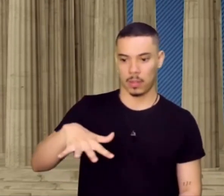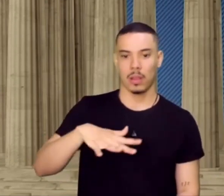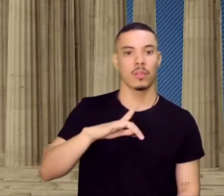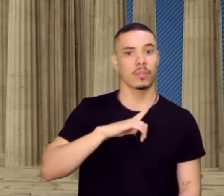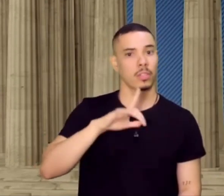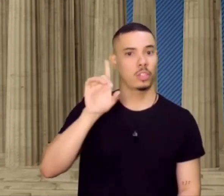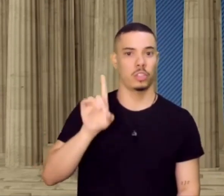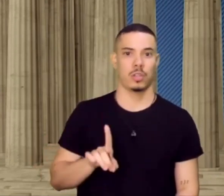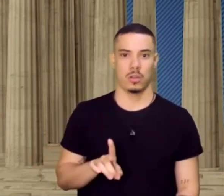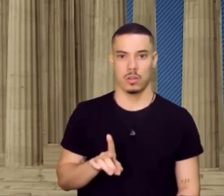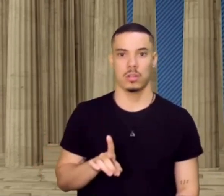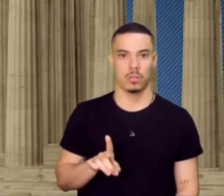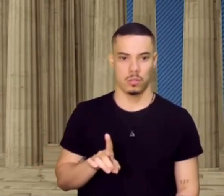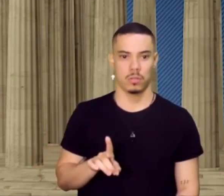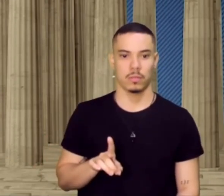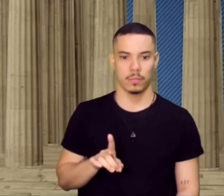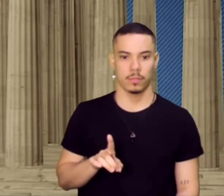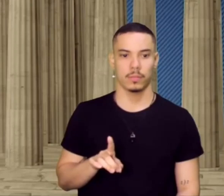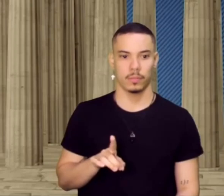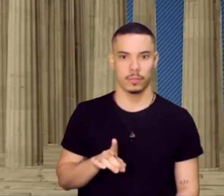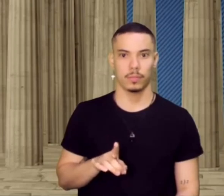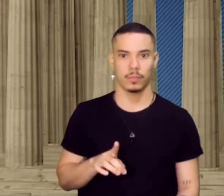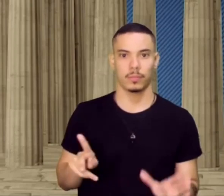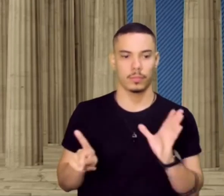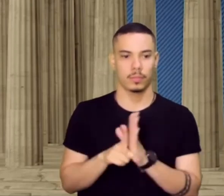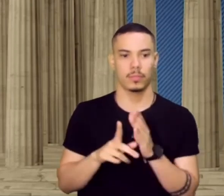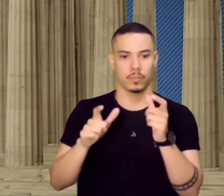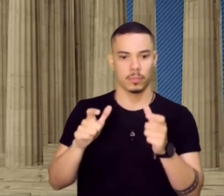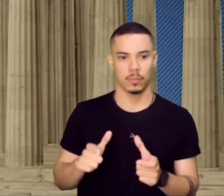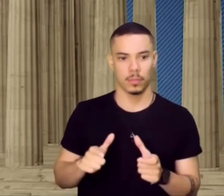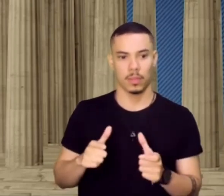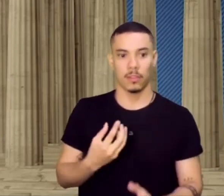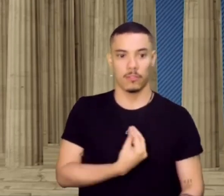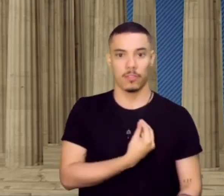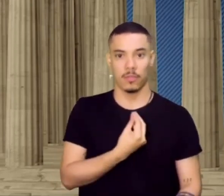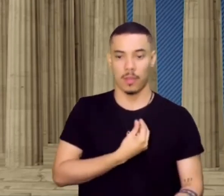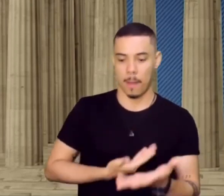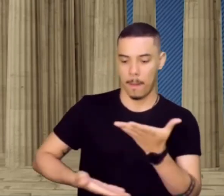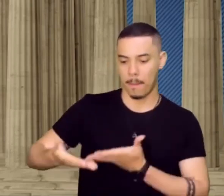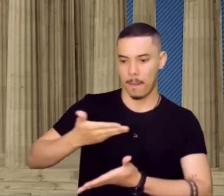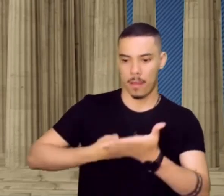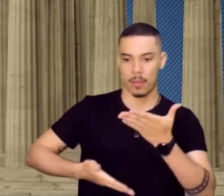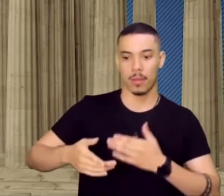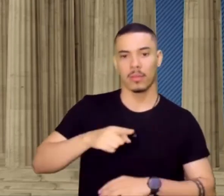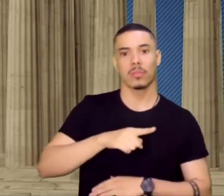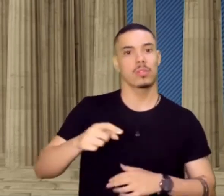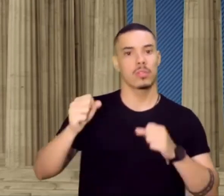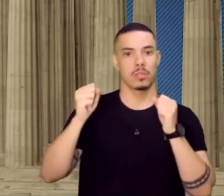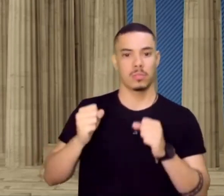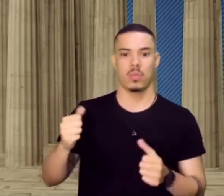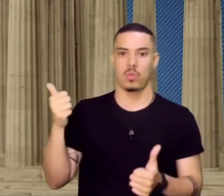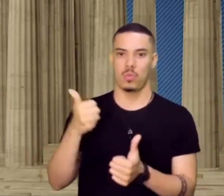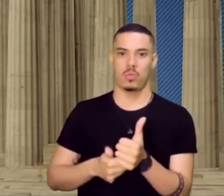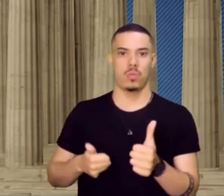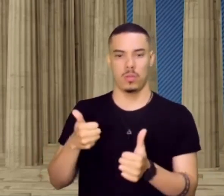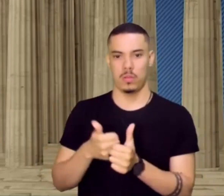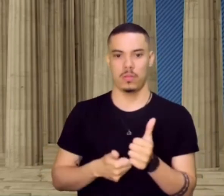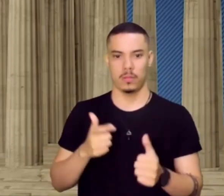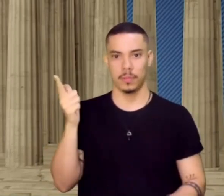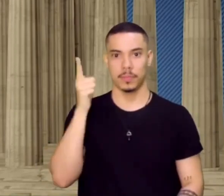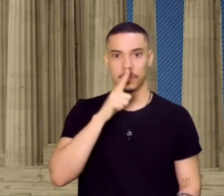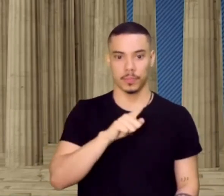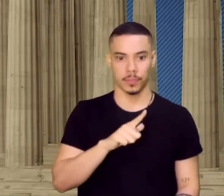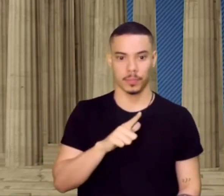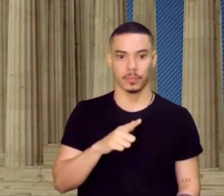o direito àquele espaço, ali, conviver com os demais, vocês podem lutar para isso, ok?